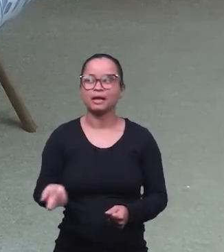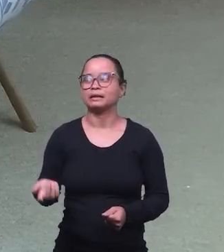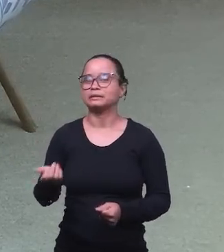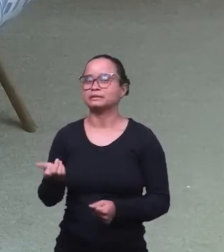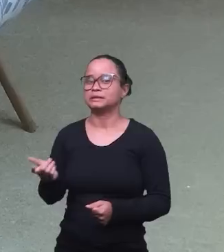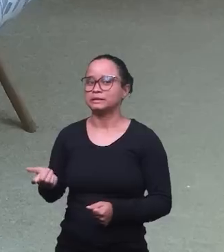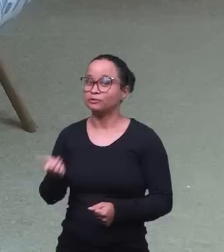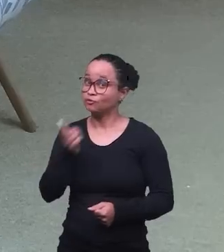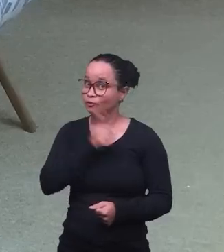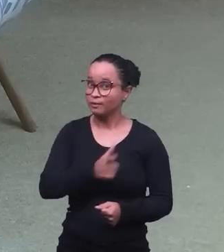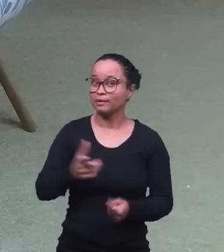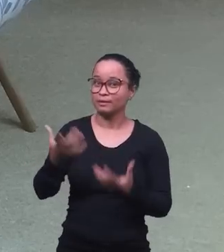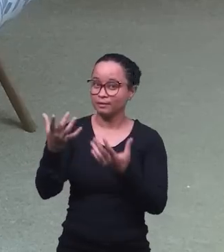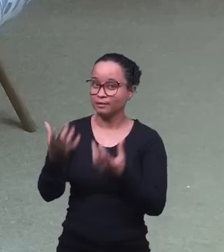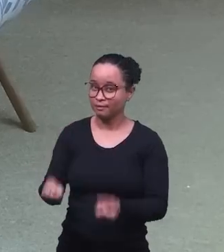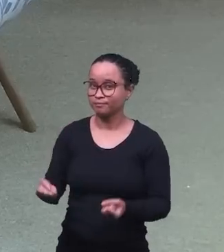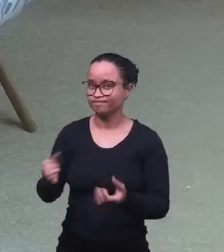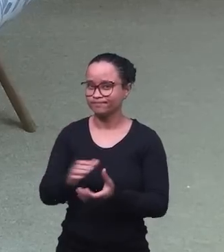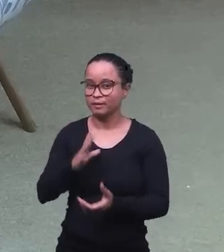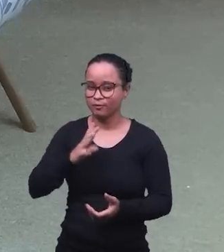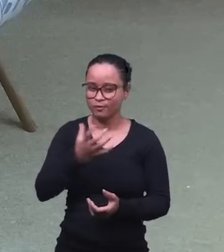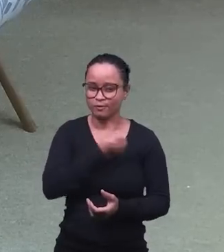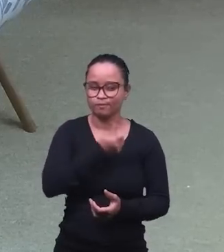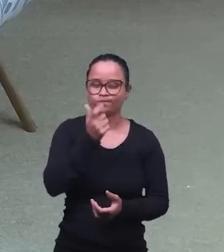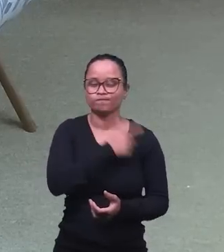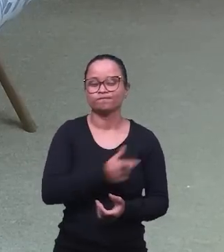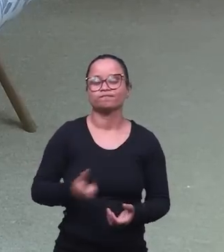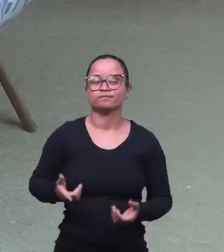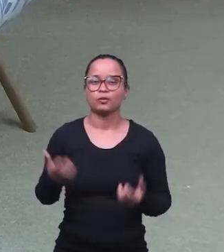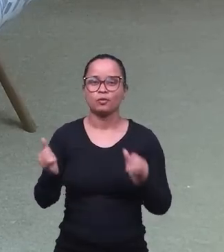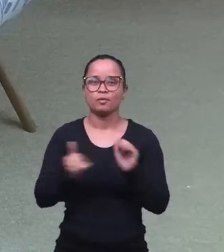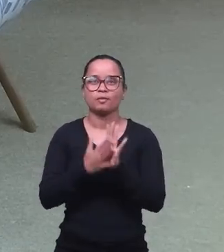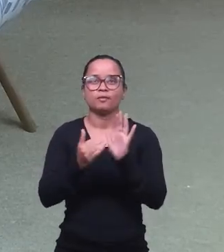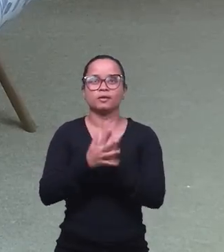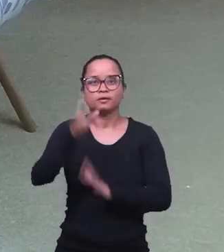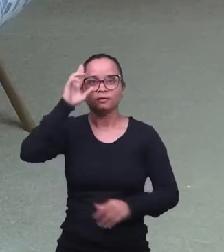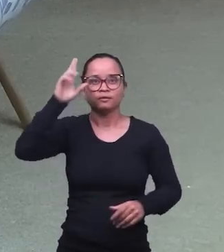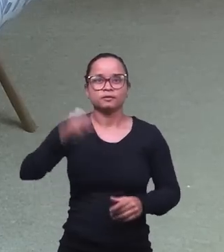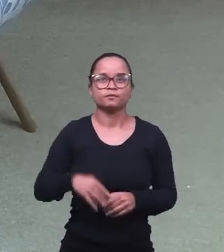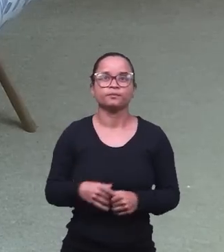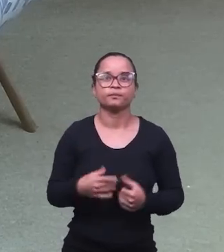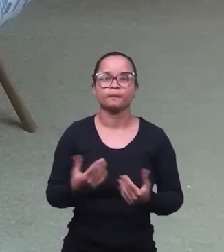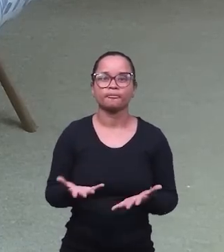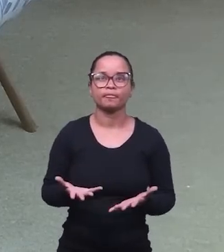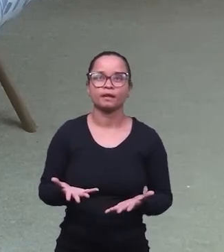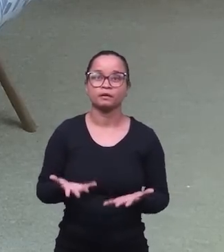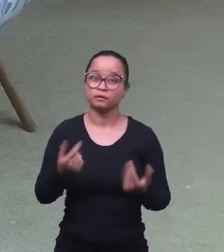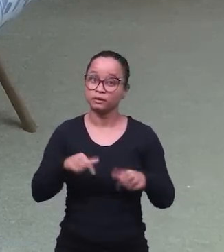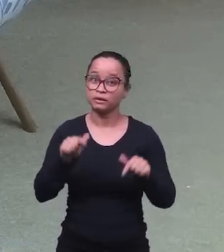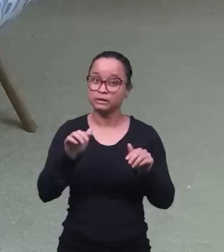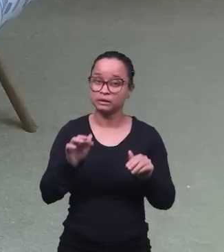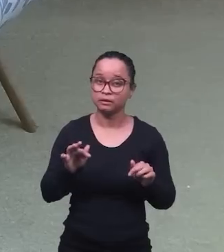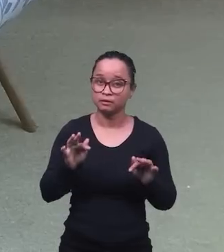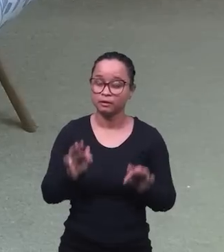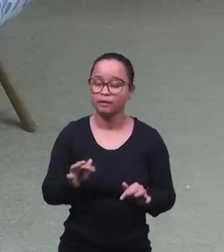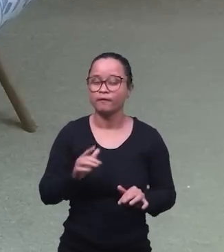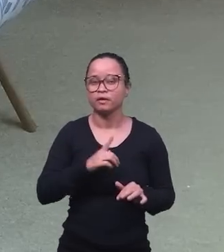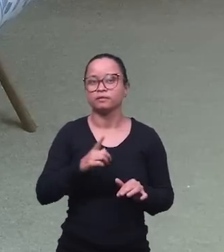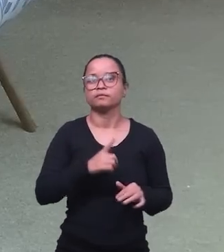sido alcançados, né? Glória a Deus. Por esse projeto. Amém. Glória a Louvado Jesus. seja o nome do Senhor. Meus queridos, este bloco